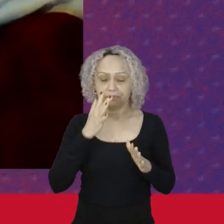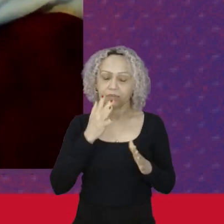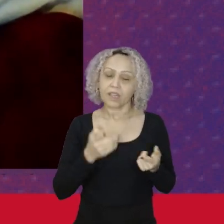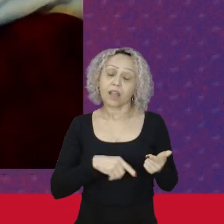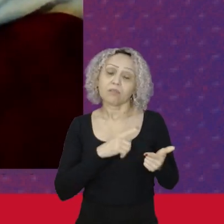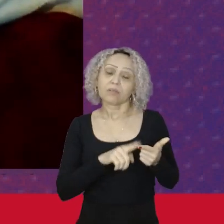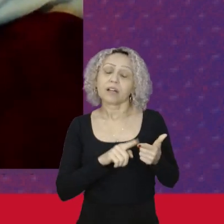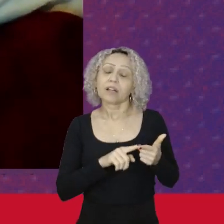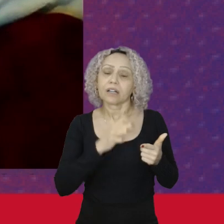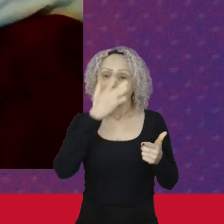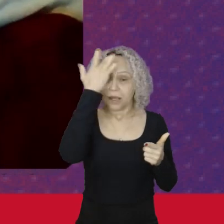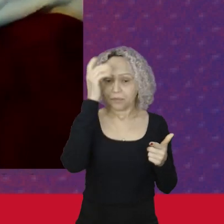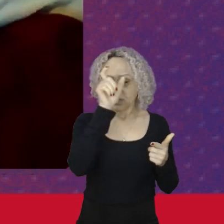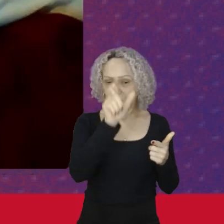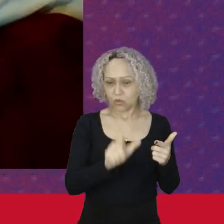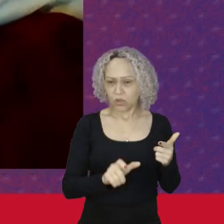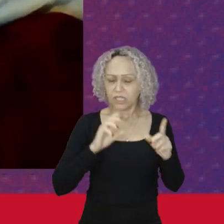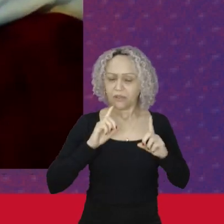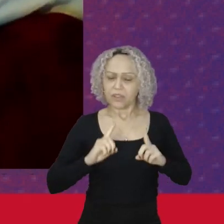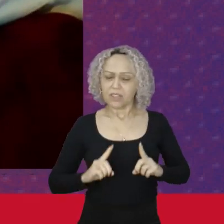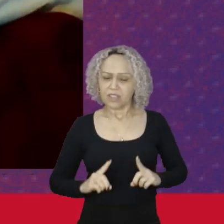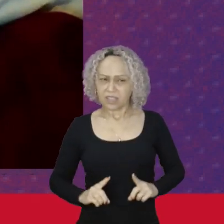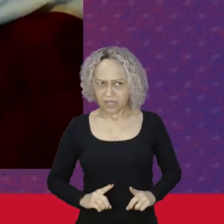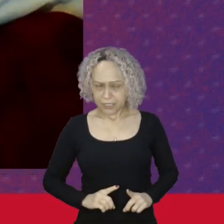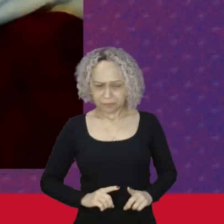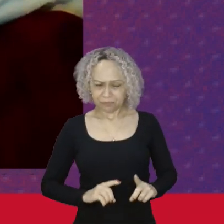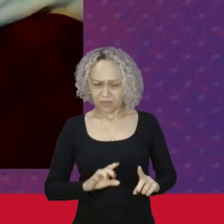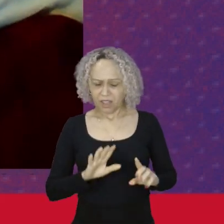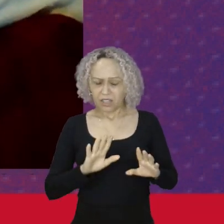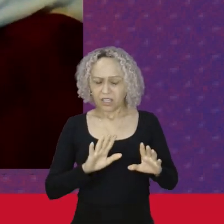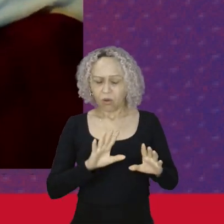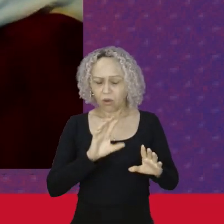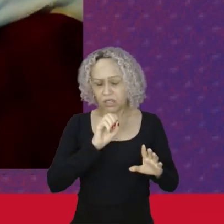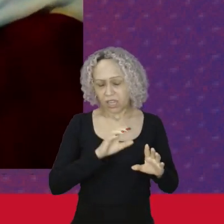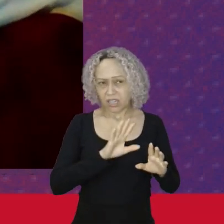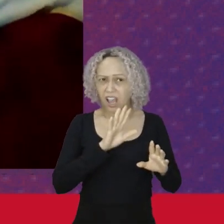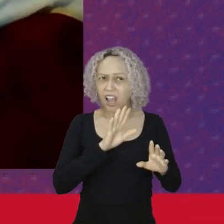fenômeno sobrenatural e passa a ser considerada